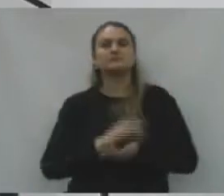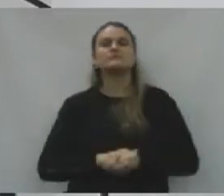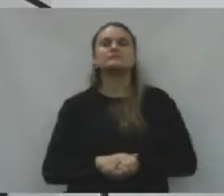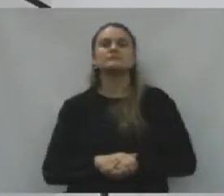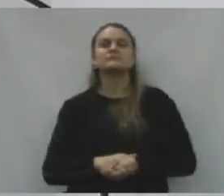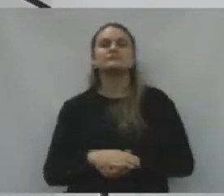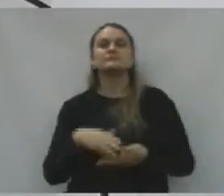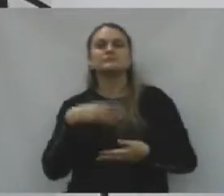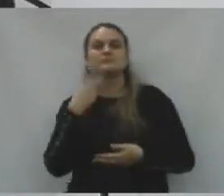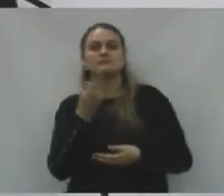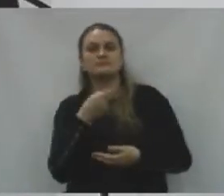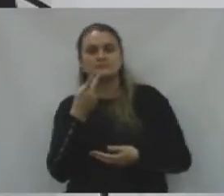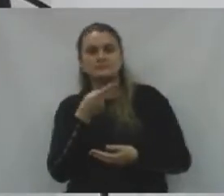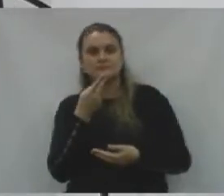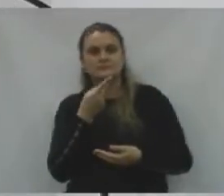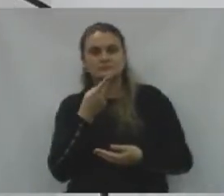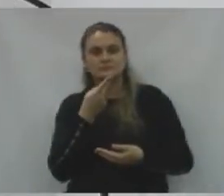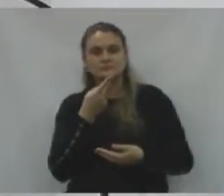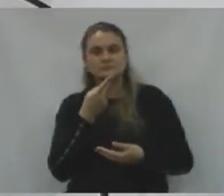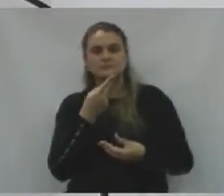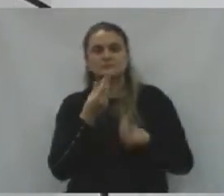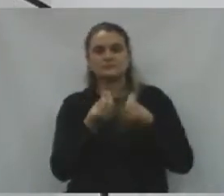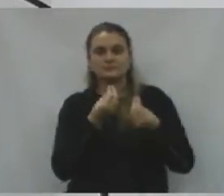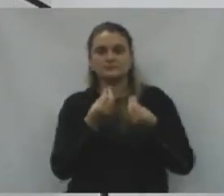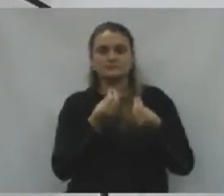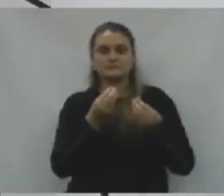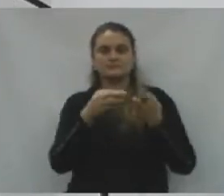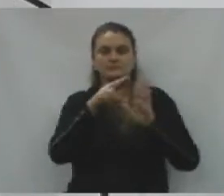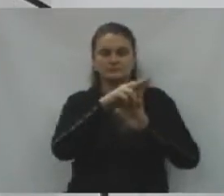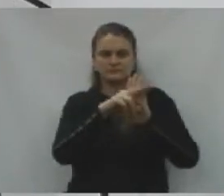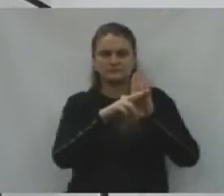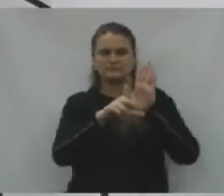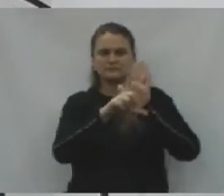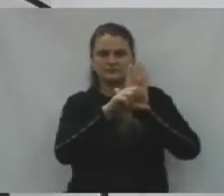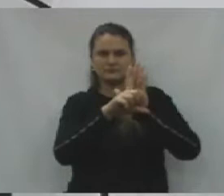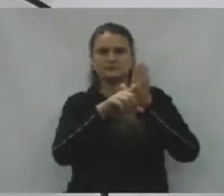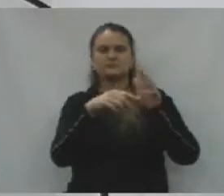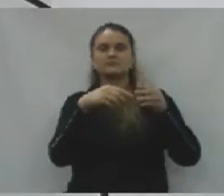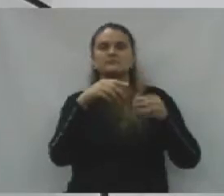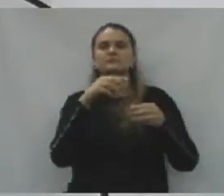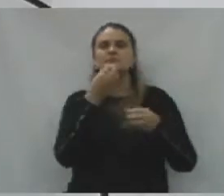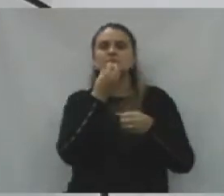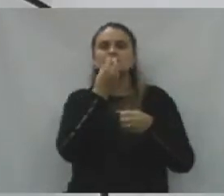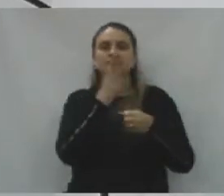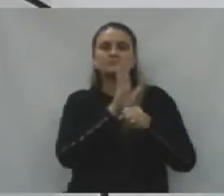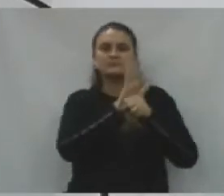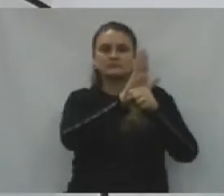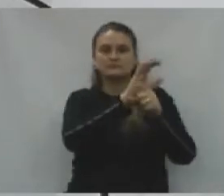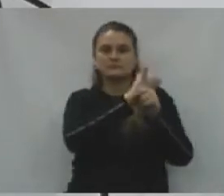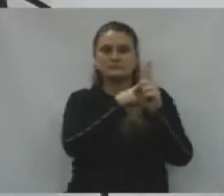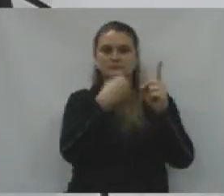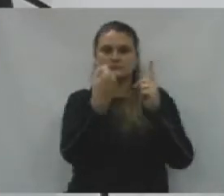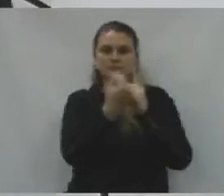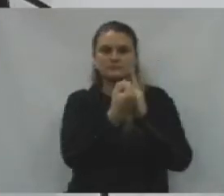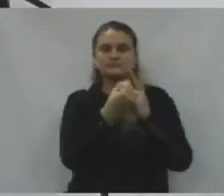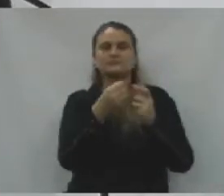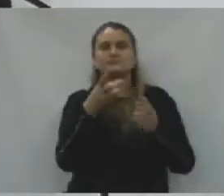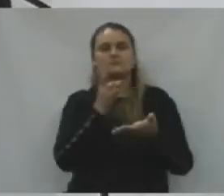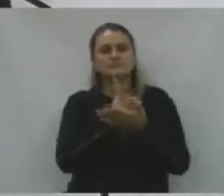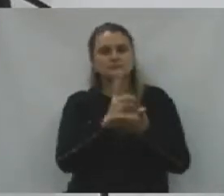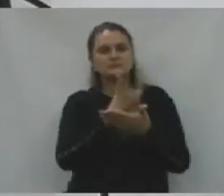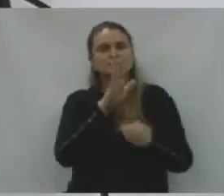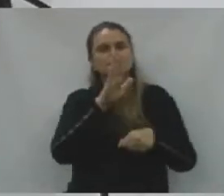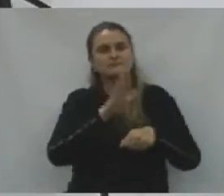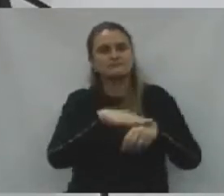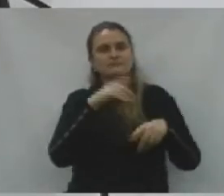suas ações, em que fala lá, de acordo com as suas resoluções, os benefícios à comunidade, que é estabelecer cada